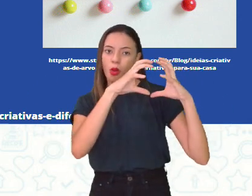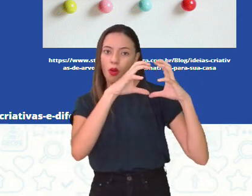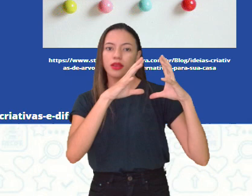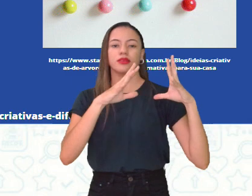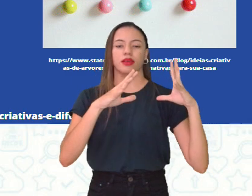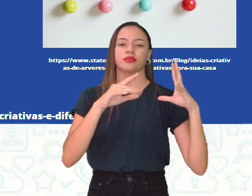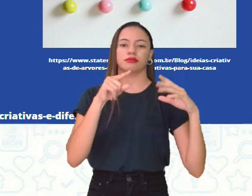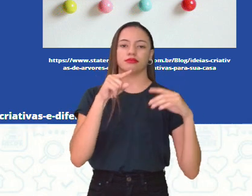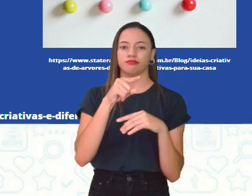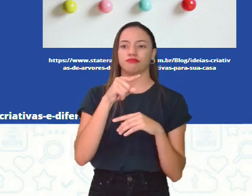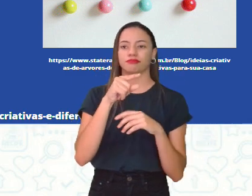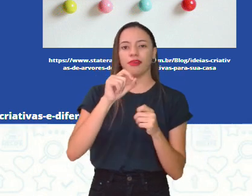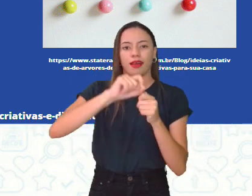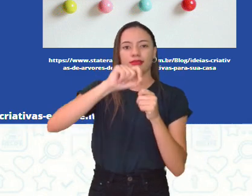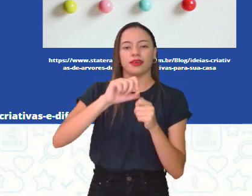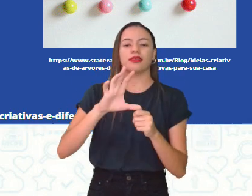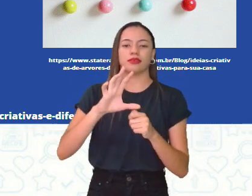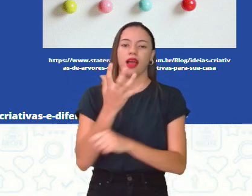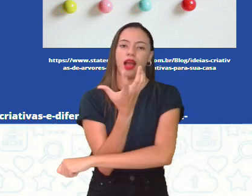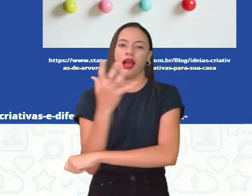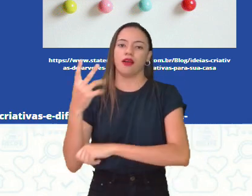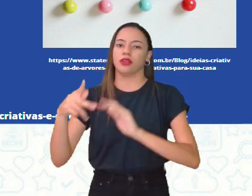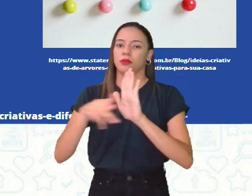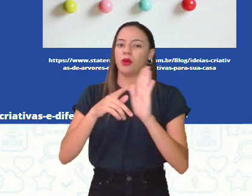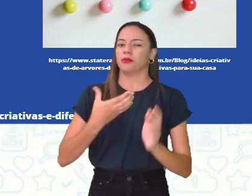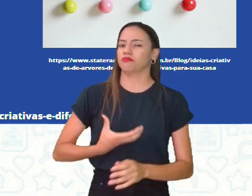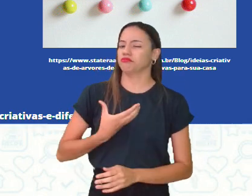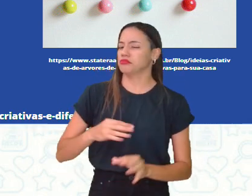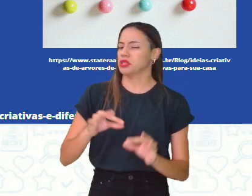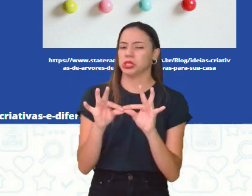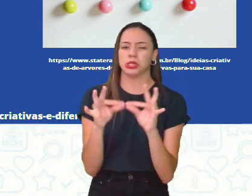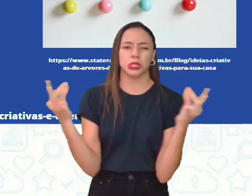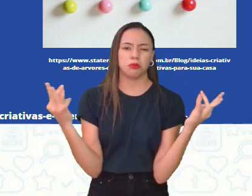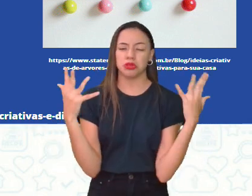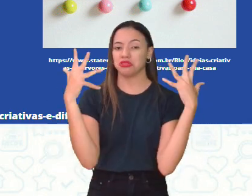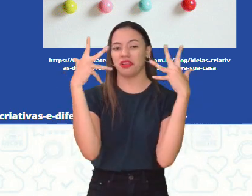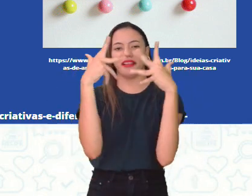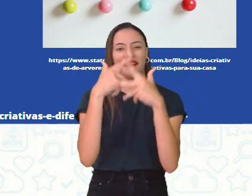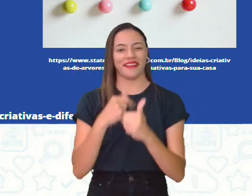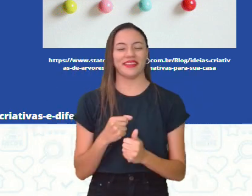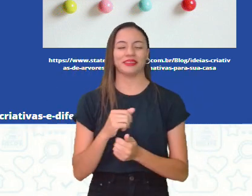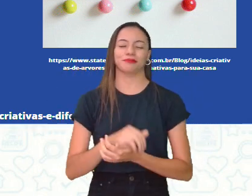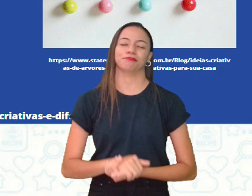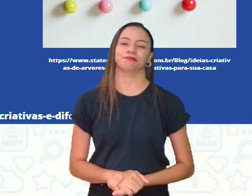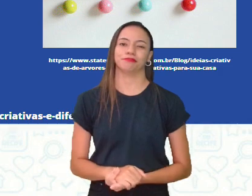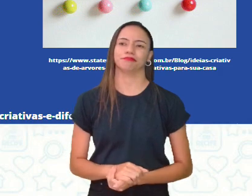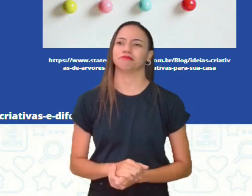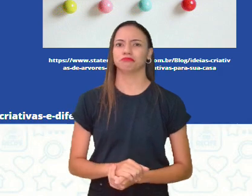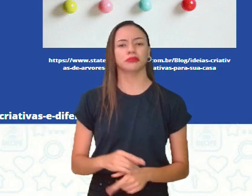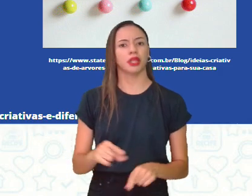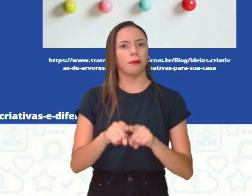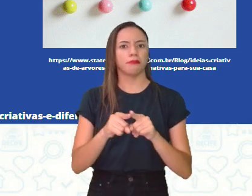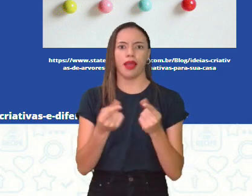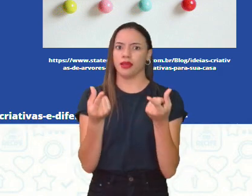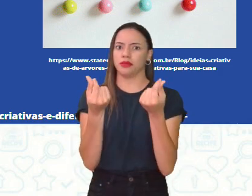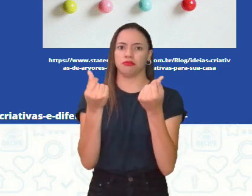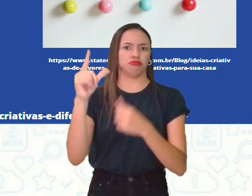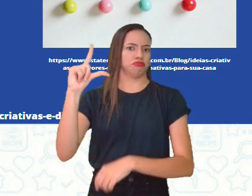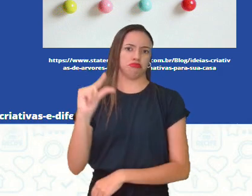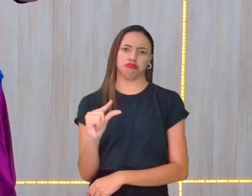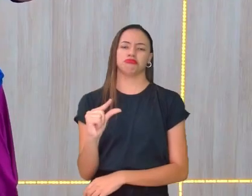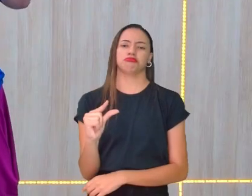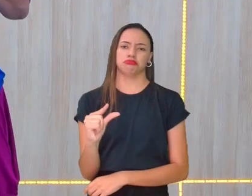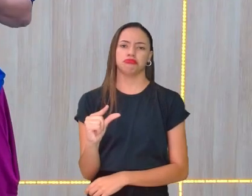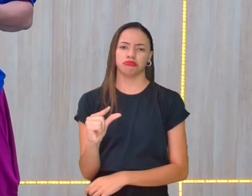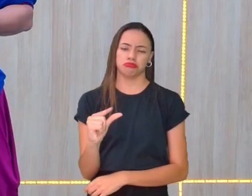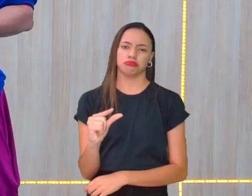construindo aí a árvore de Natal. Muito simples, muito bonito, né? E bem barato, né? Uma